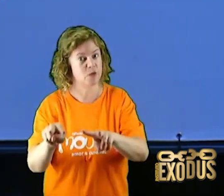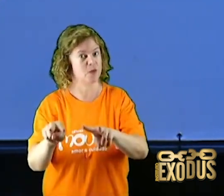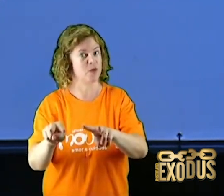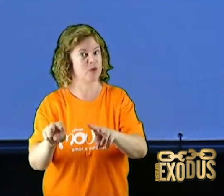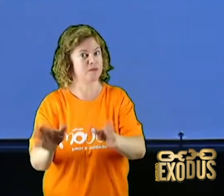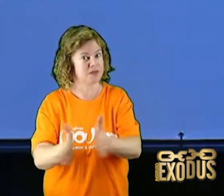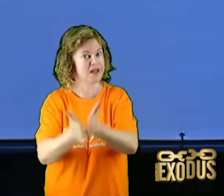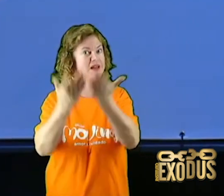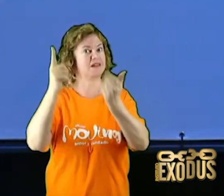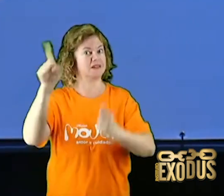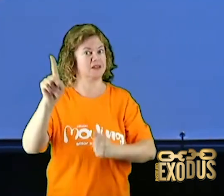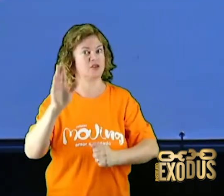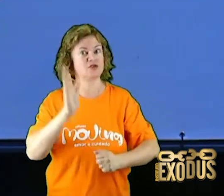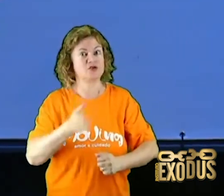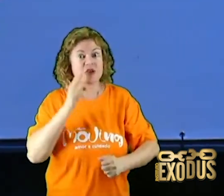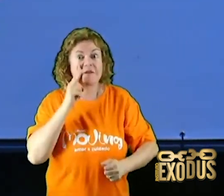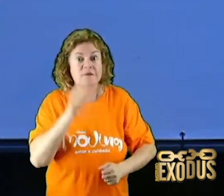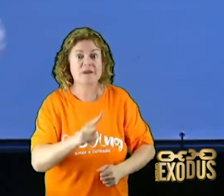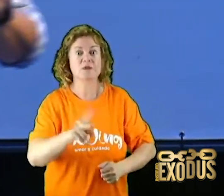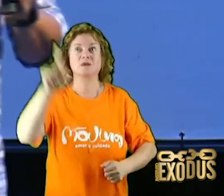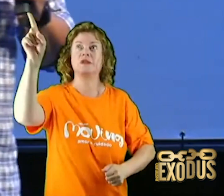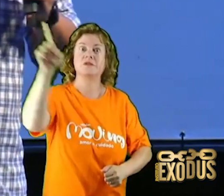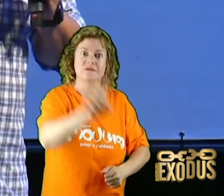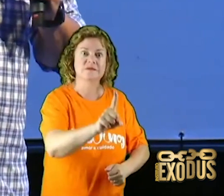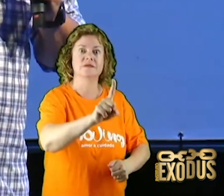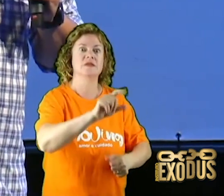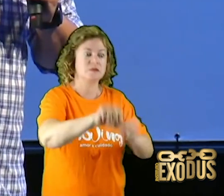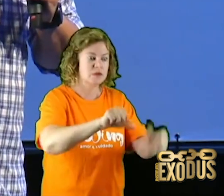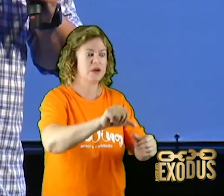não se moveu em coração, para você se arrepender.